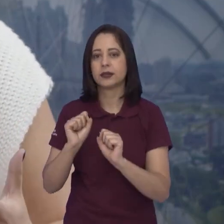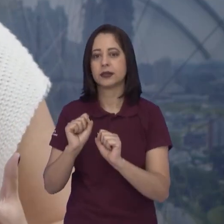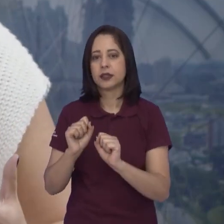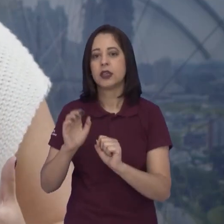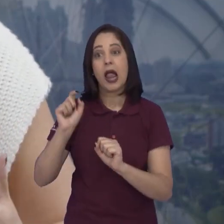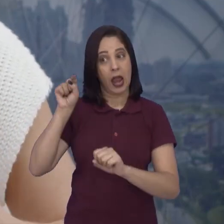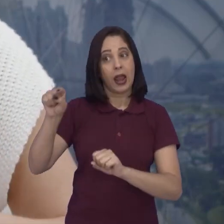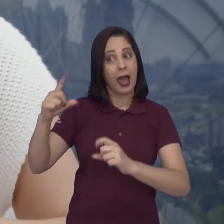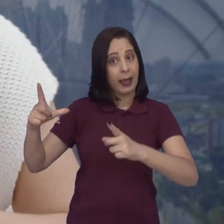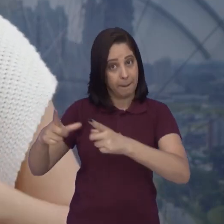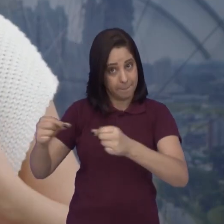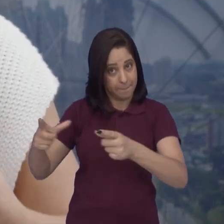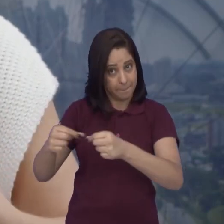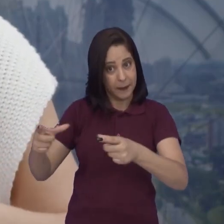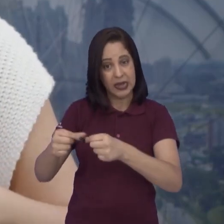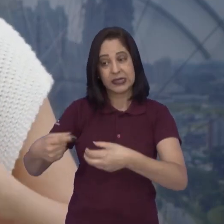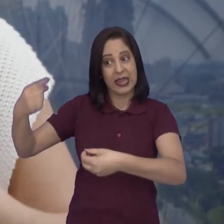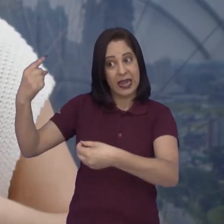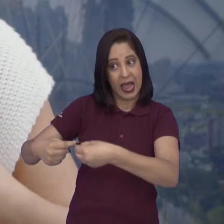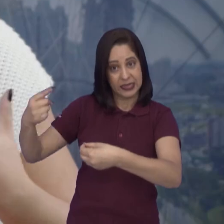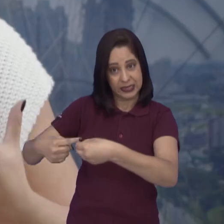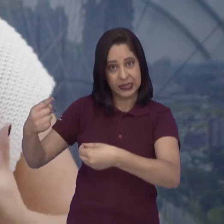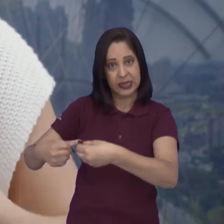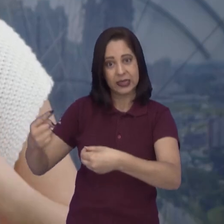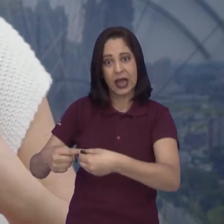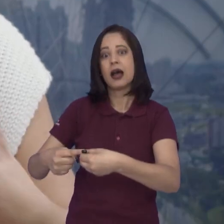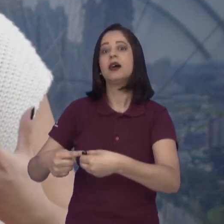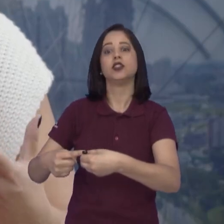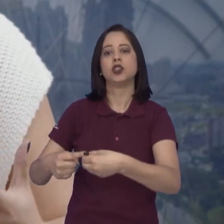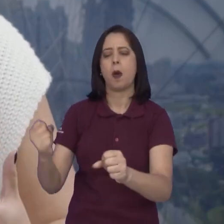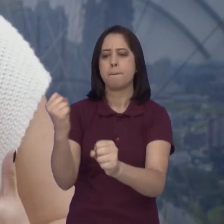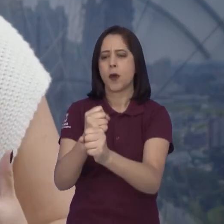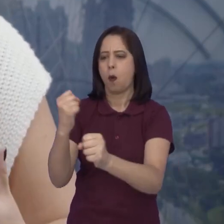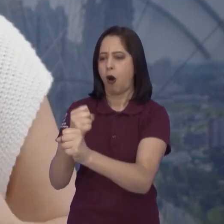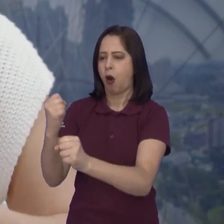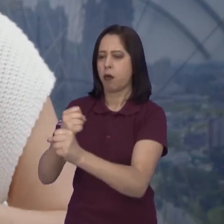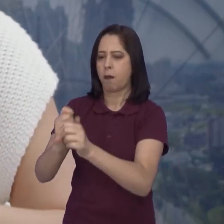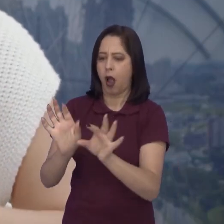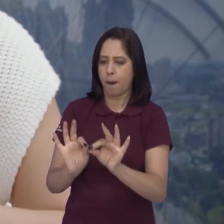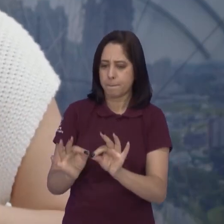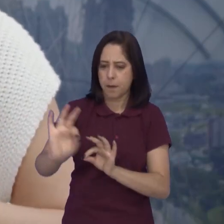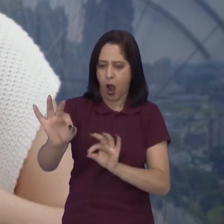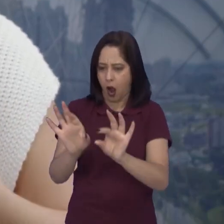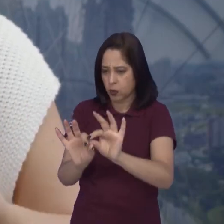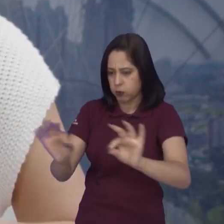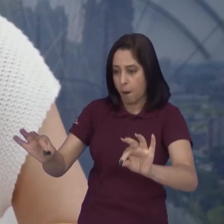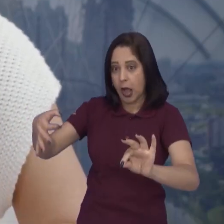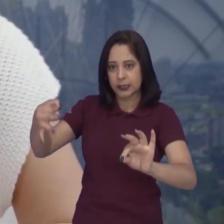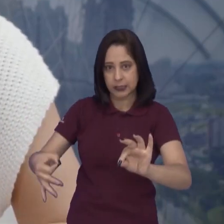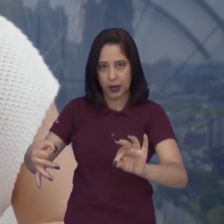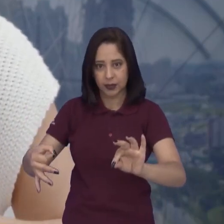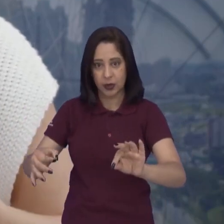de Brasília, que é um exemplo histórico de uma cidade que foi construída de forma planejada. Mas se você for ver o que é